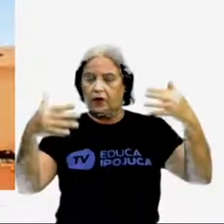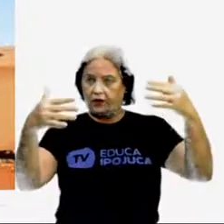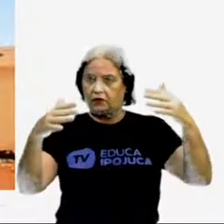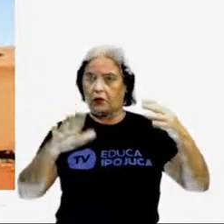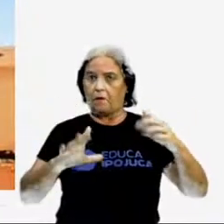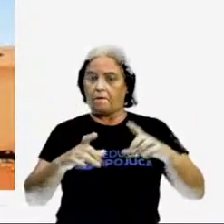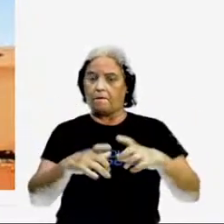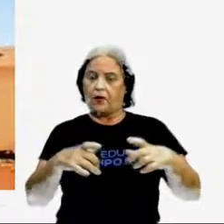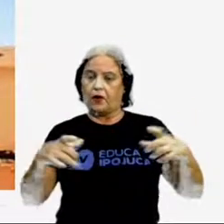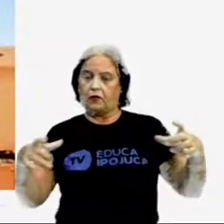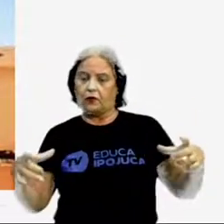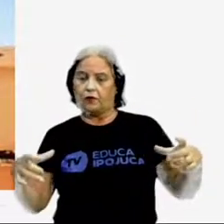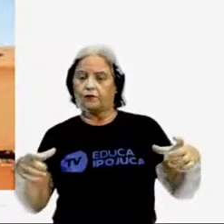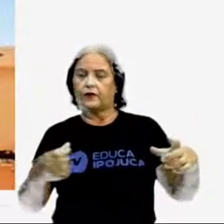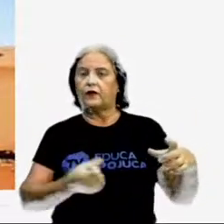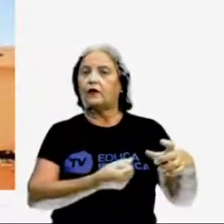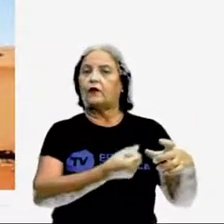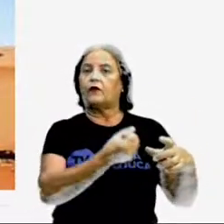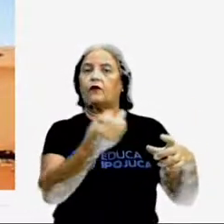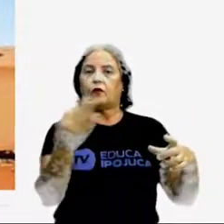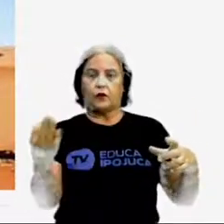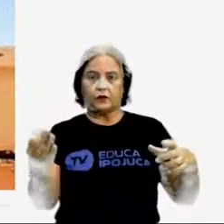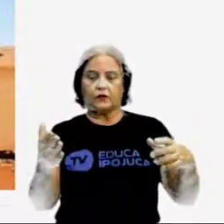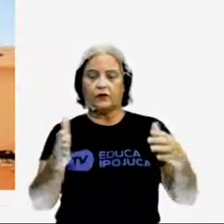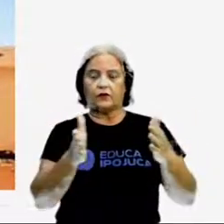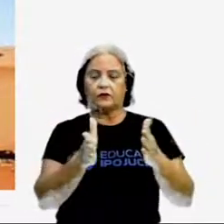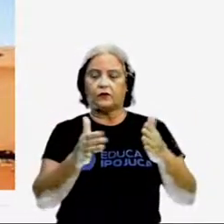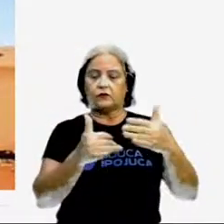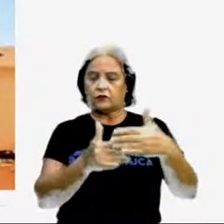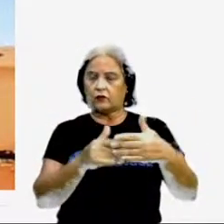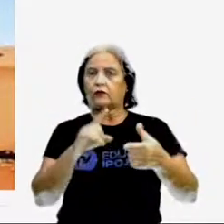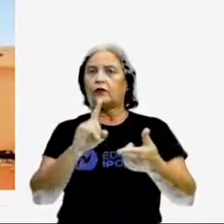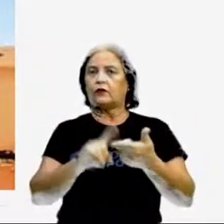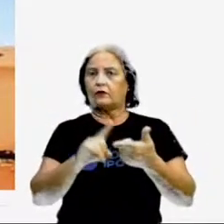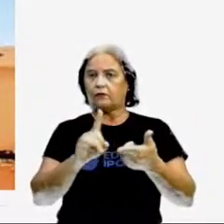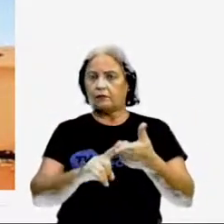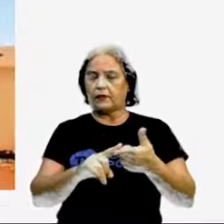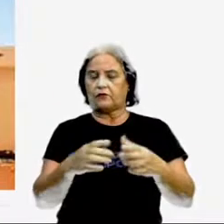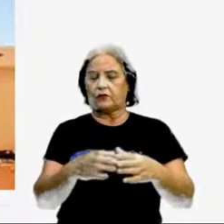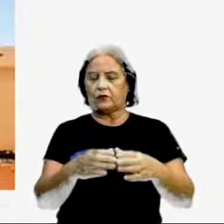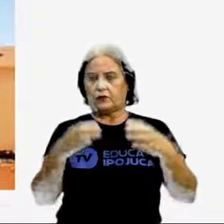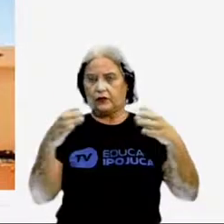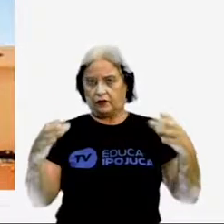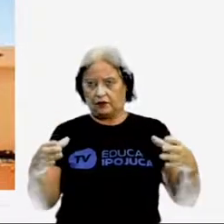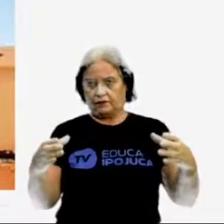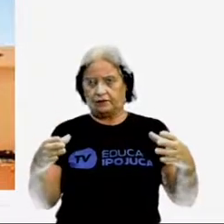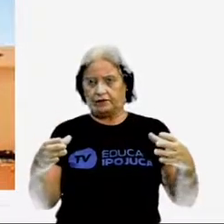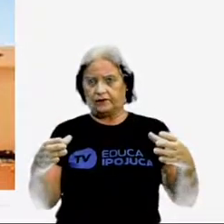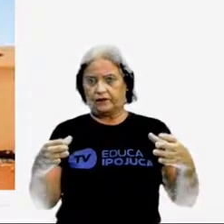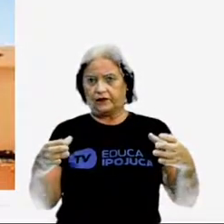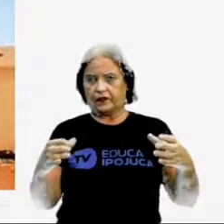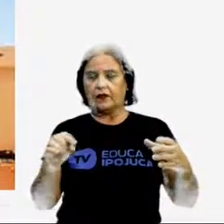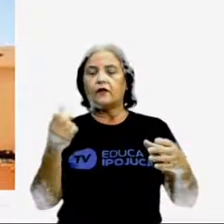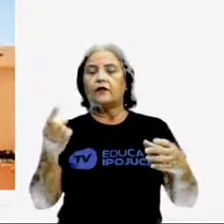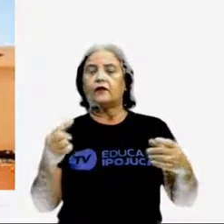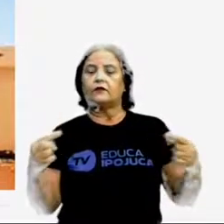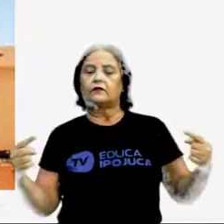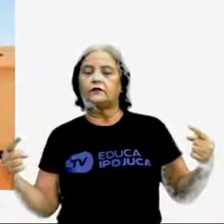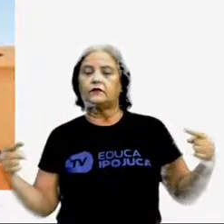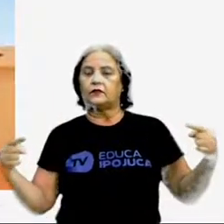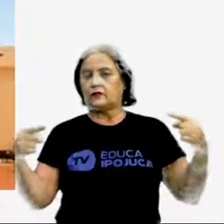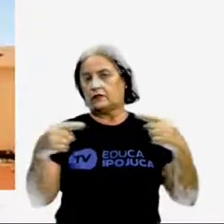a quantidade de tijolos também vai aumentar. Então, são grandezas diretamente ou